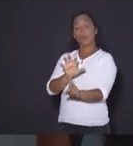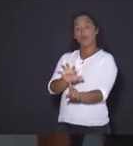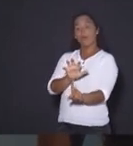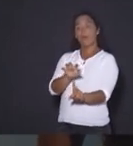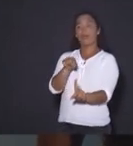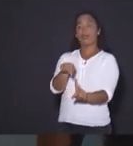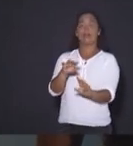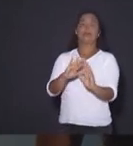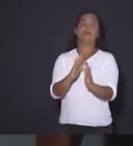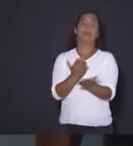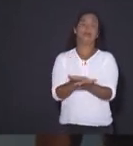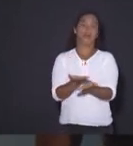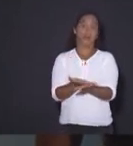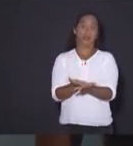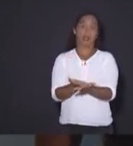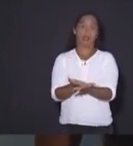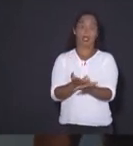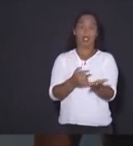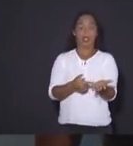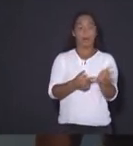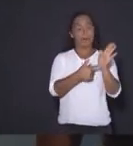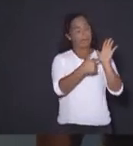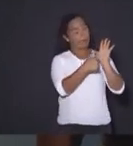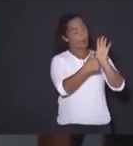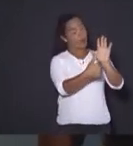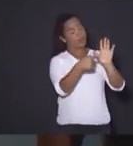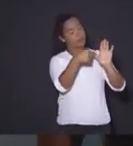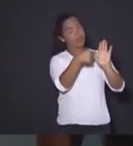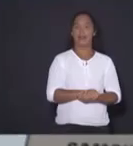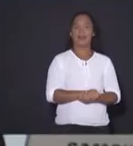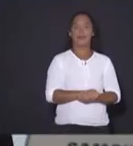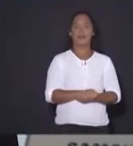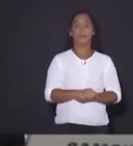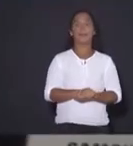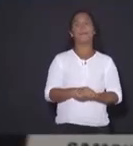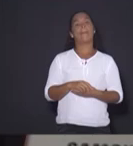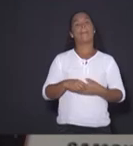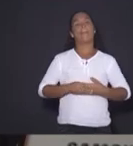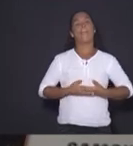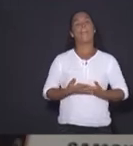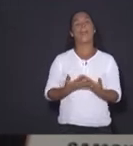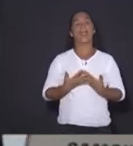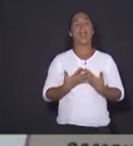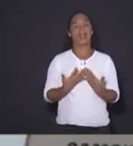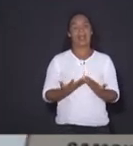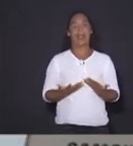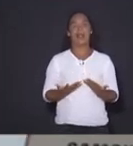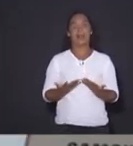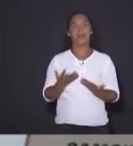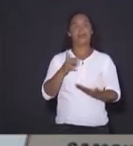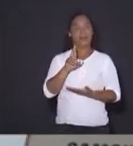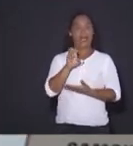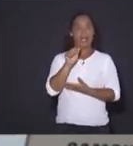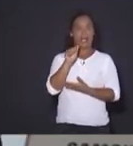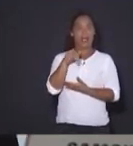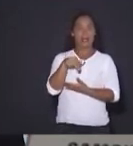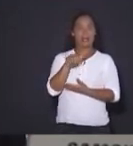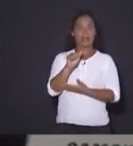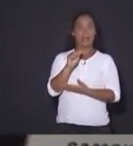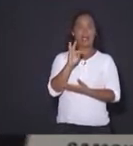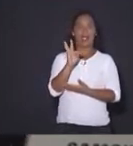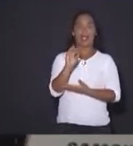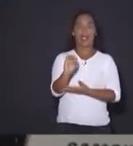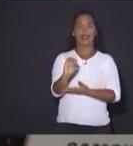mostrar uma uma proposta mais propositivo nesse caso é bom é eu acho que a fala do renato a pergunta dele é